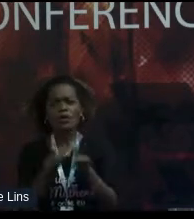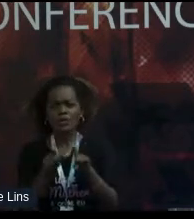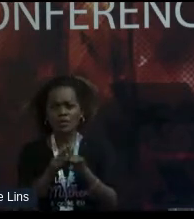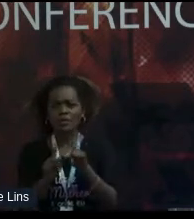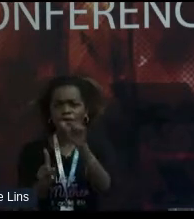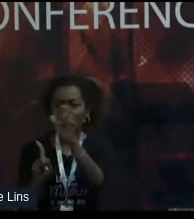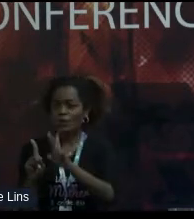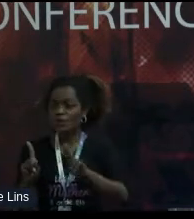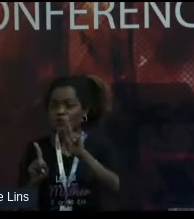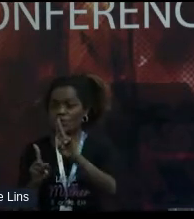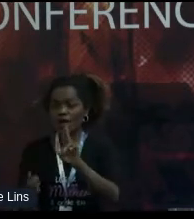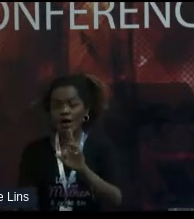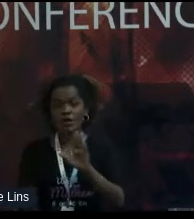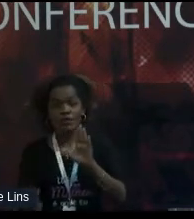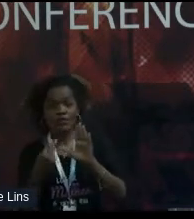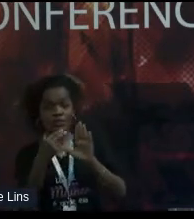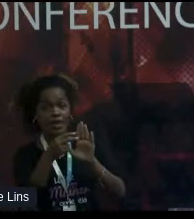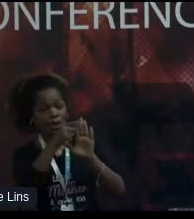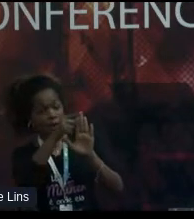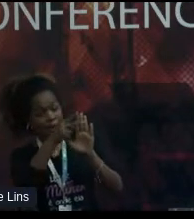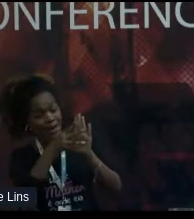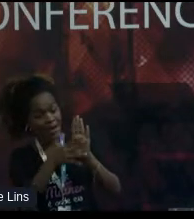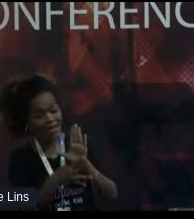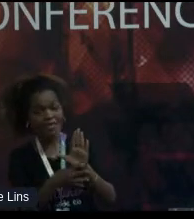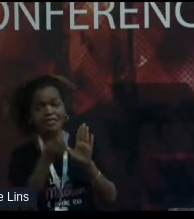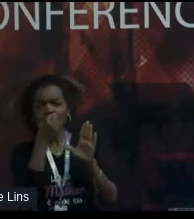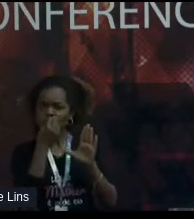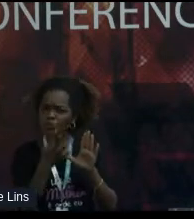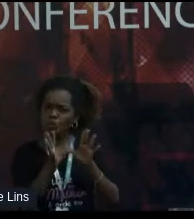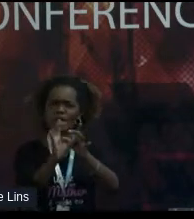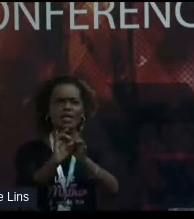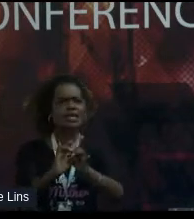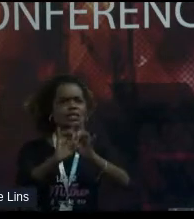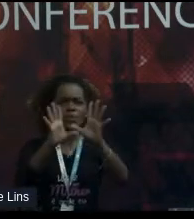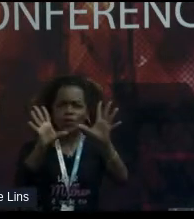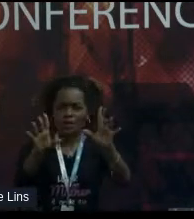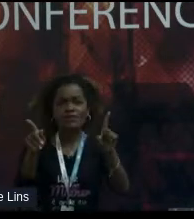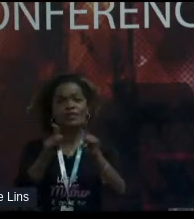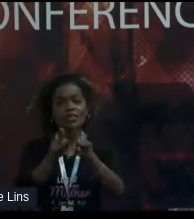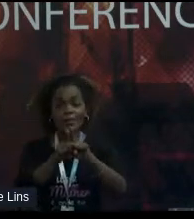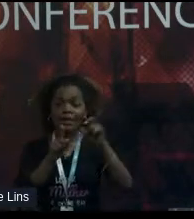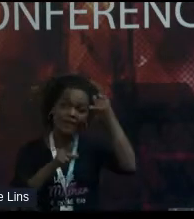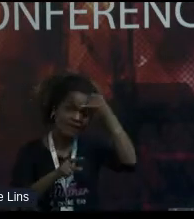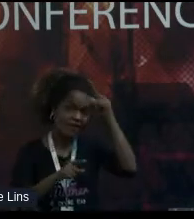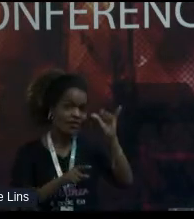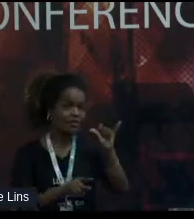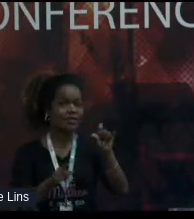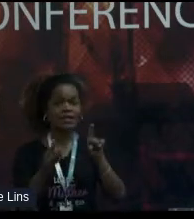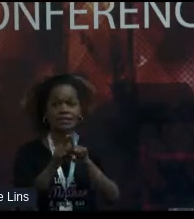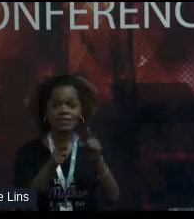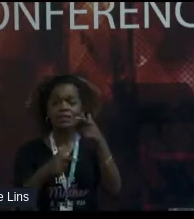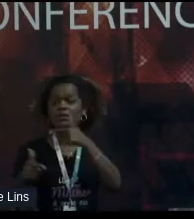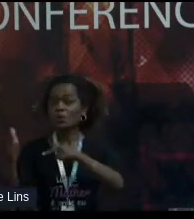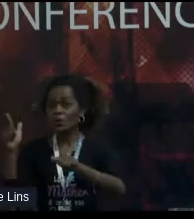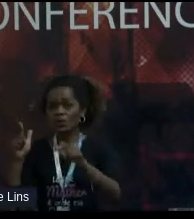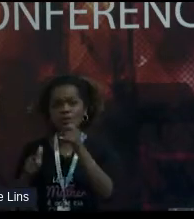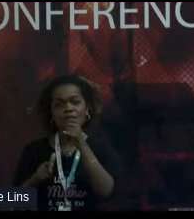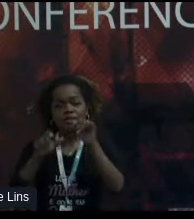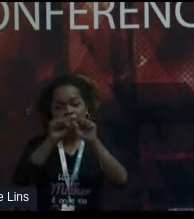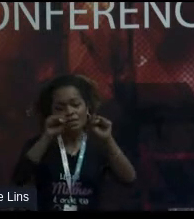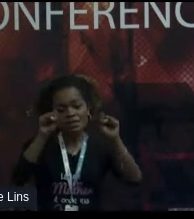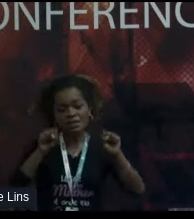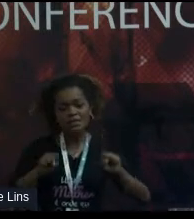lista de componentes que estão disponíveis, e vai evitar que pessoas com deficiência motora se